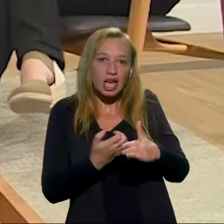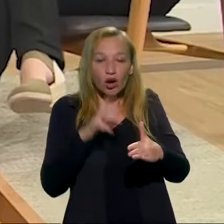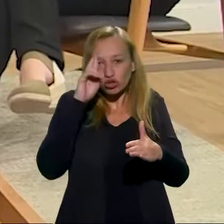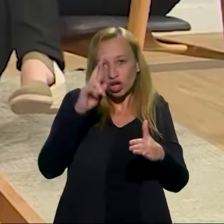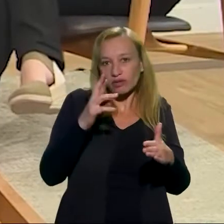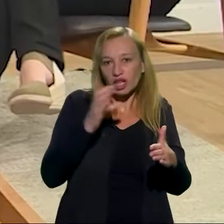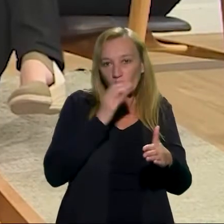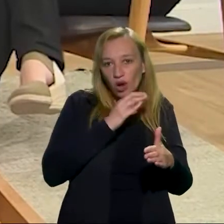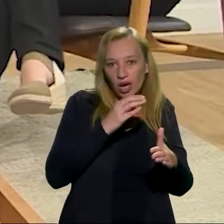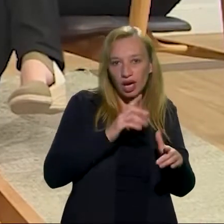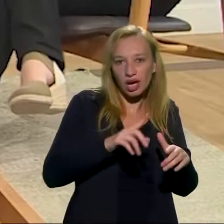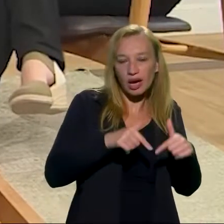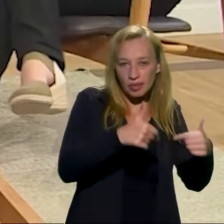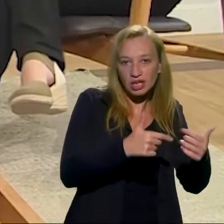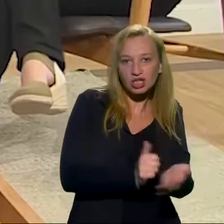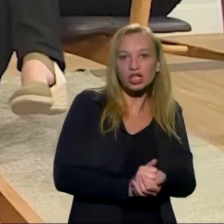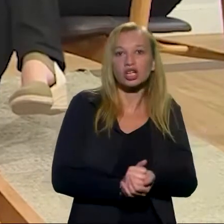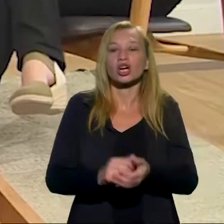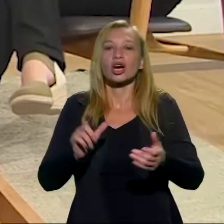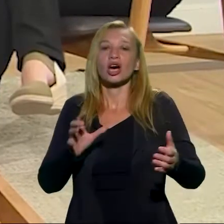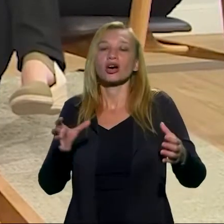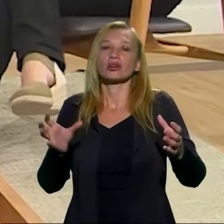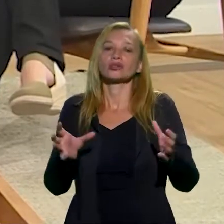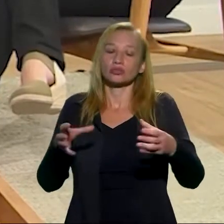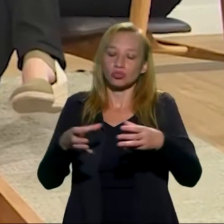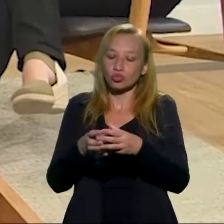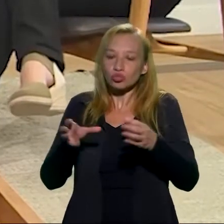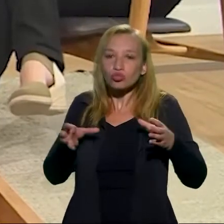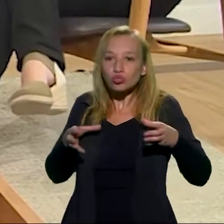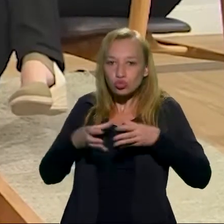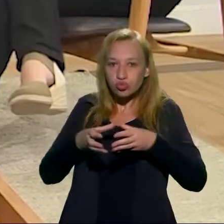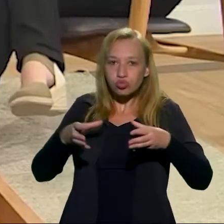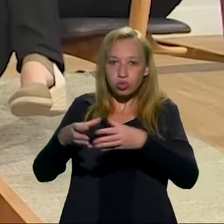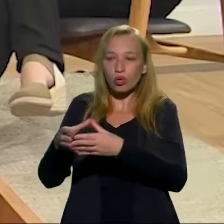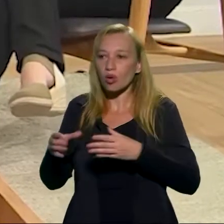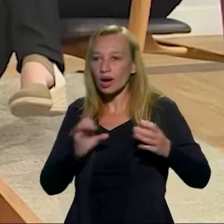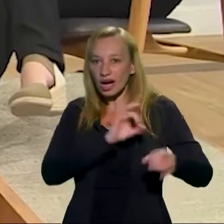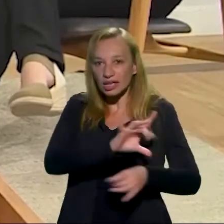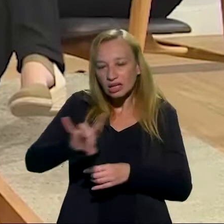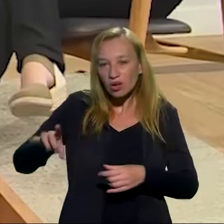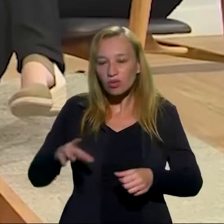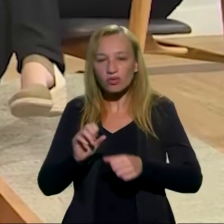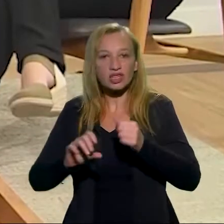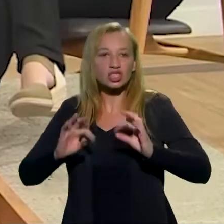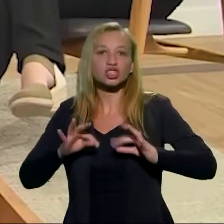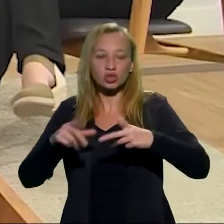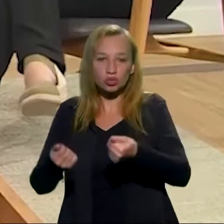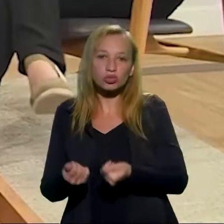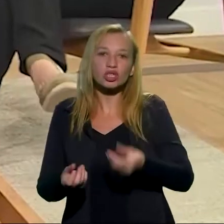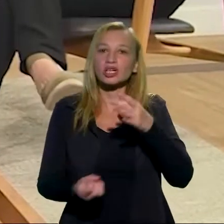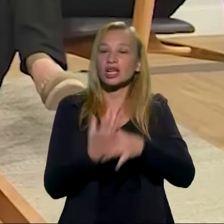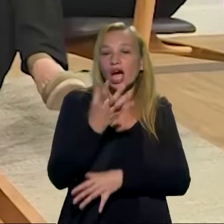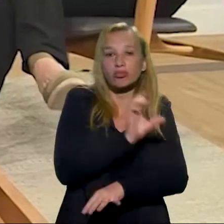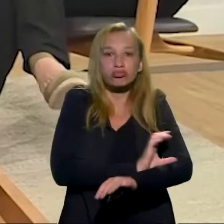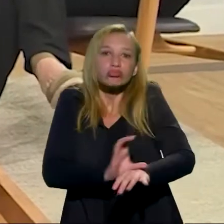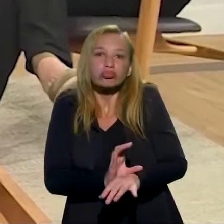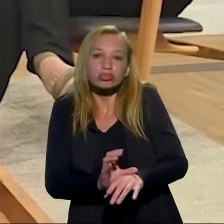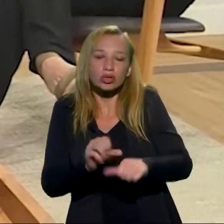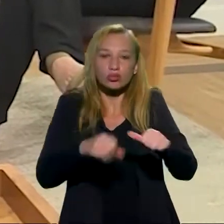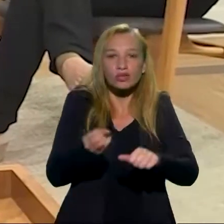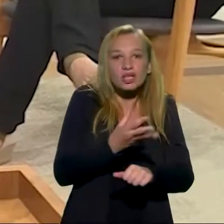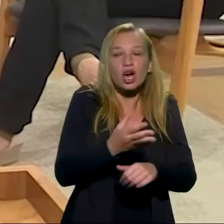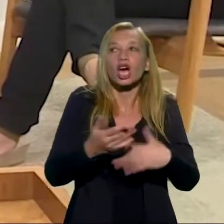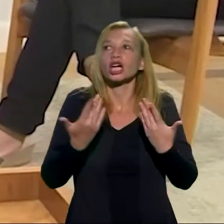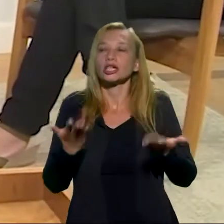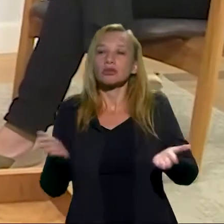correr atrás. É o time jogando nas 11, né? Todo mundo fazendo de tudo e criar a cultura da inovação, né?